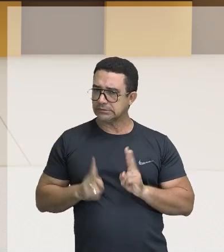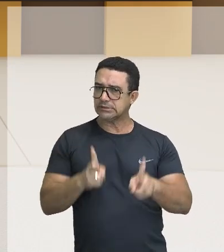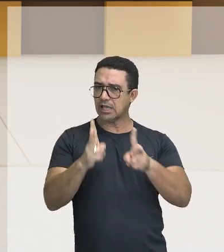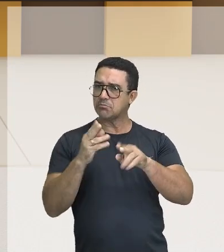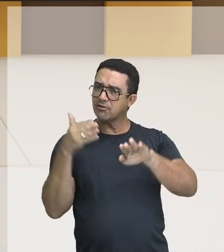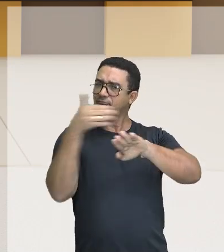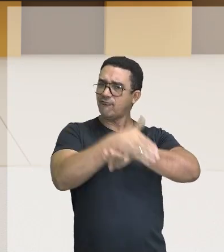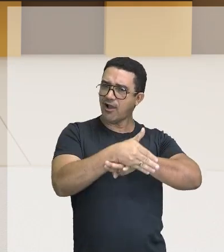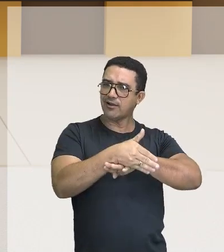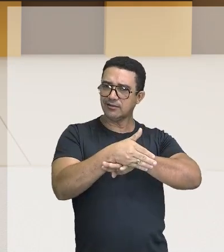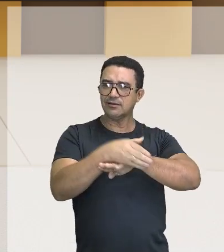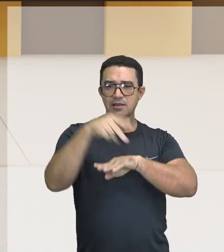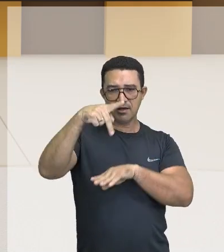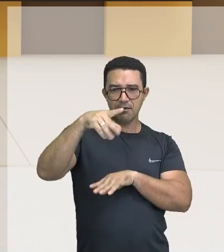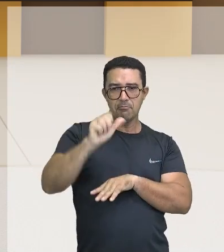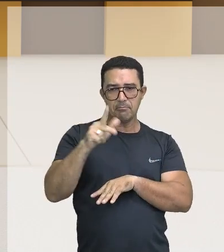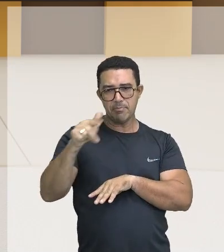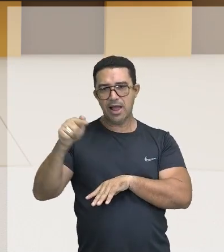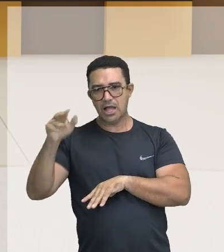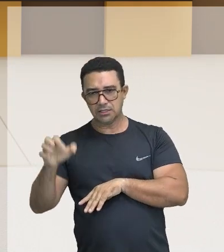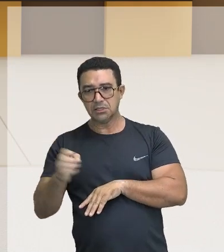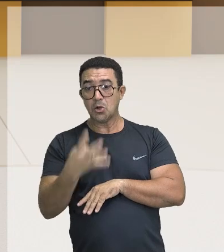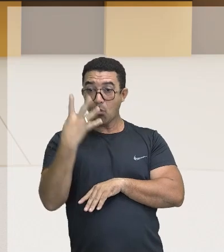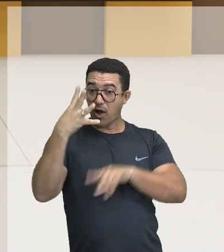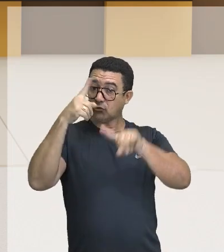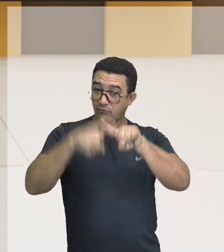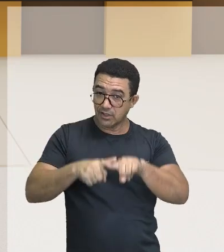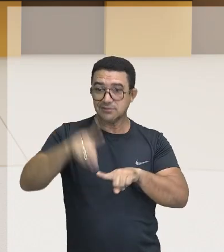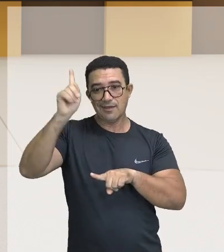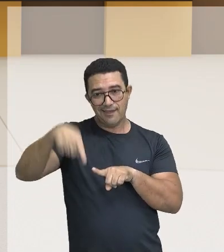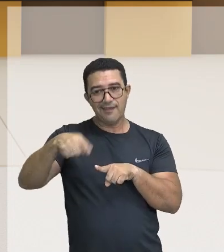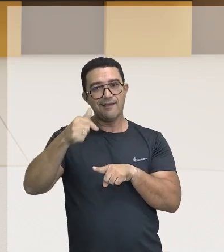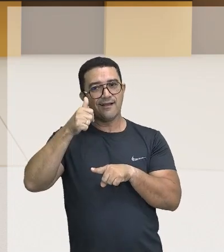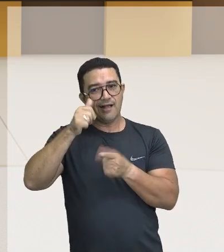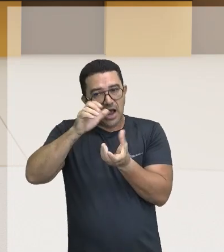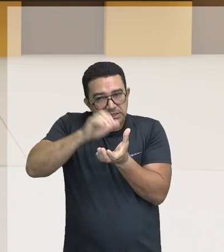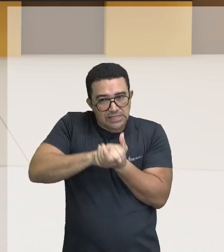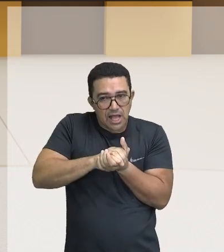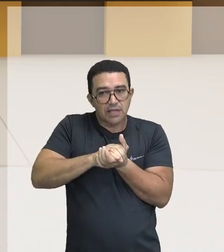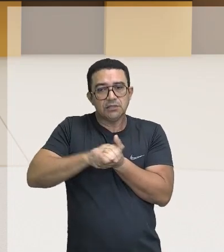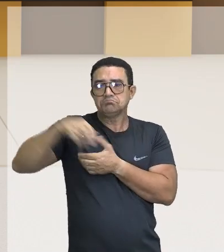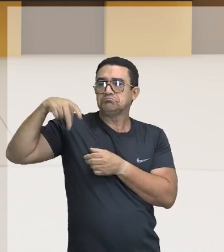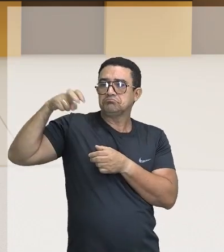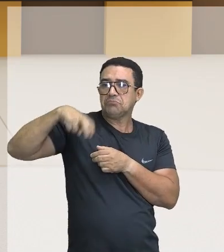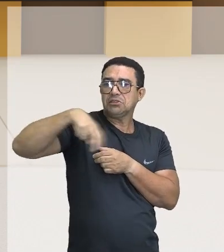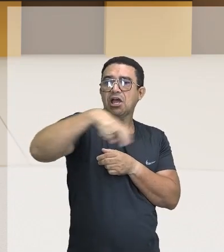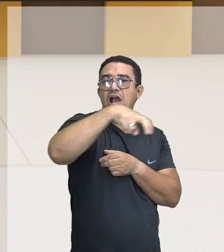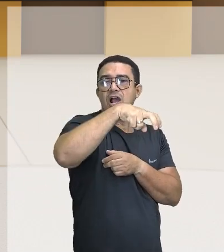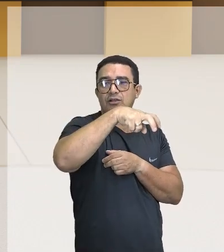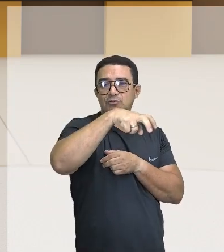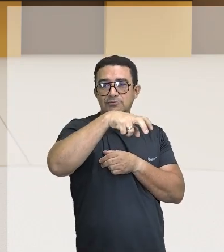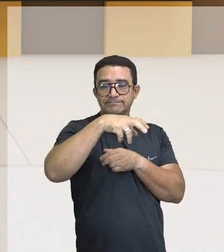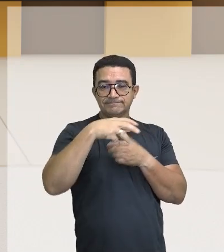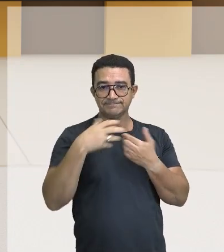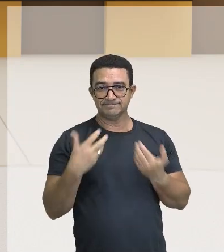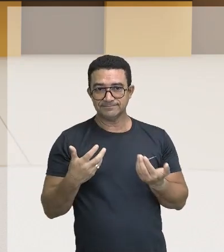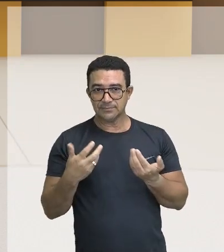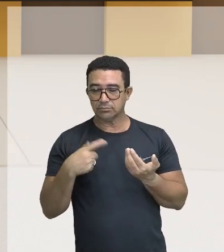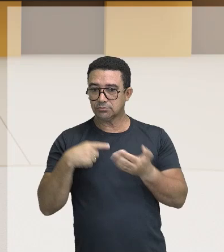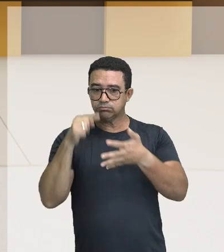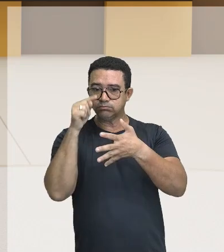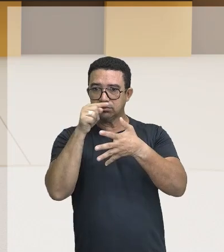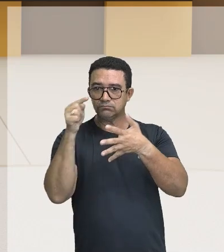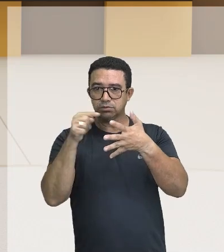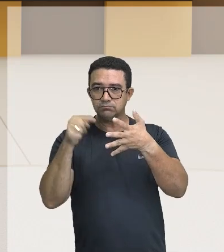semanal dela é de 4 vezes, ela é casada, ela vai a pé. Então, a gente tem